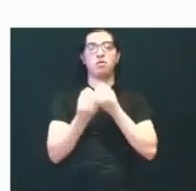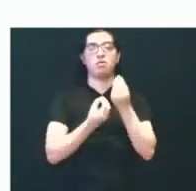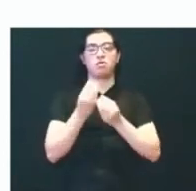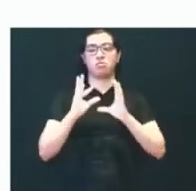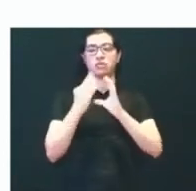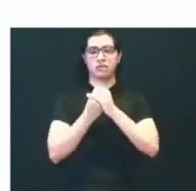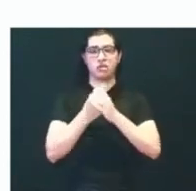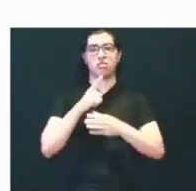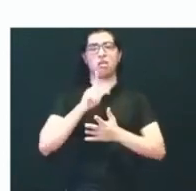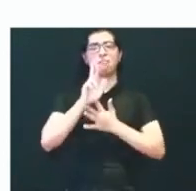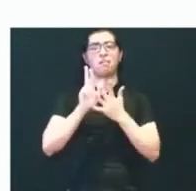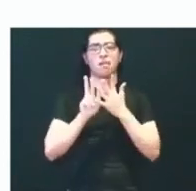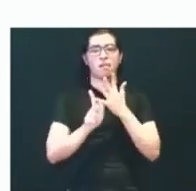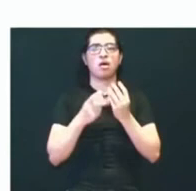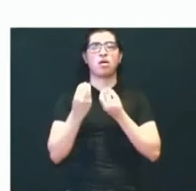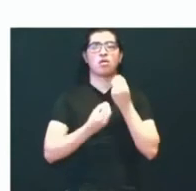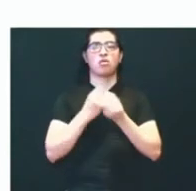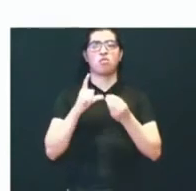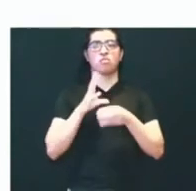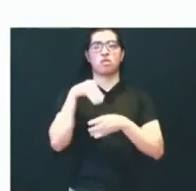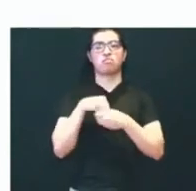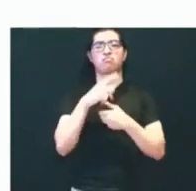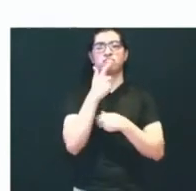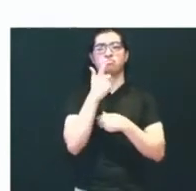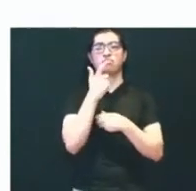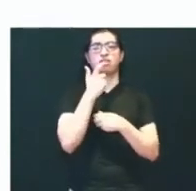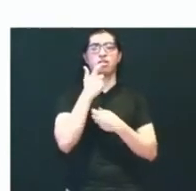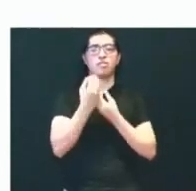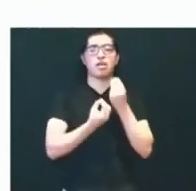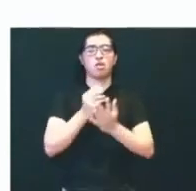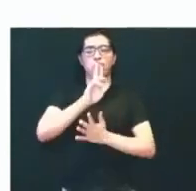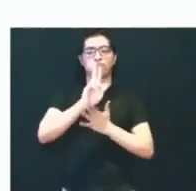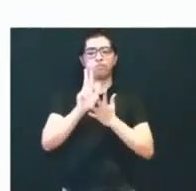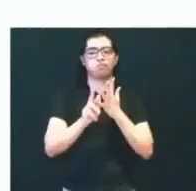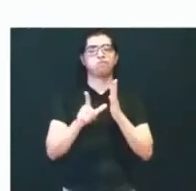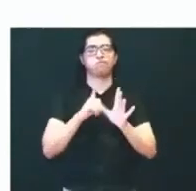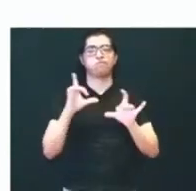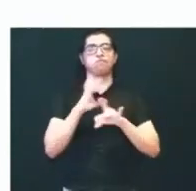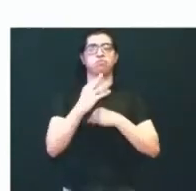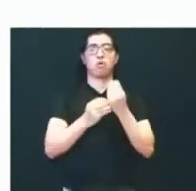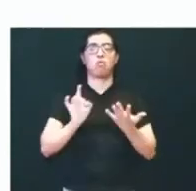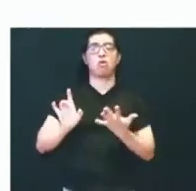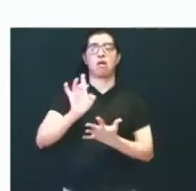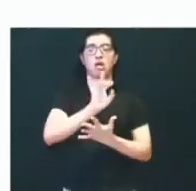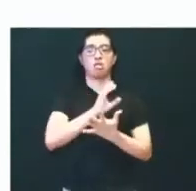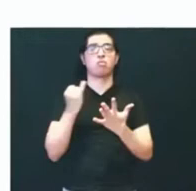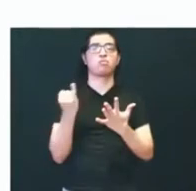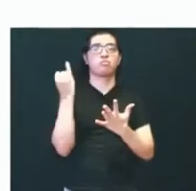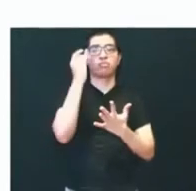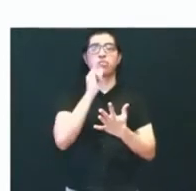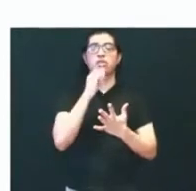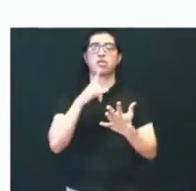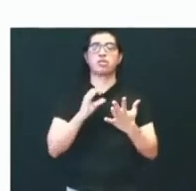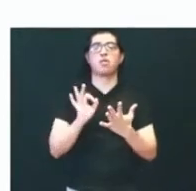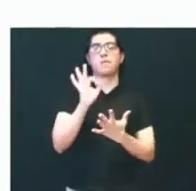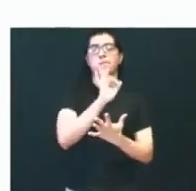né, que originam o tecido sanguíneo, elas têm, cada uma delas, a sua função. Então, nós temos os glóbulos vermelhos,